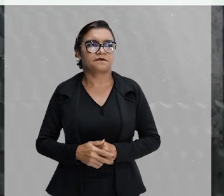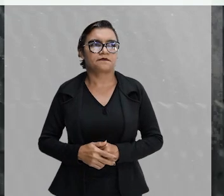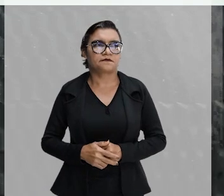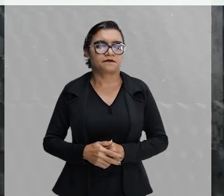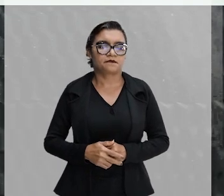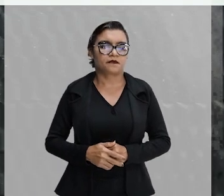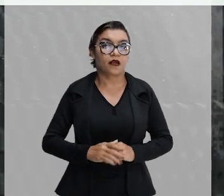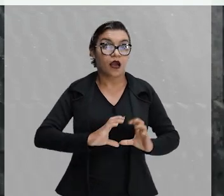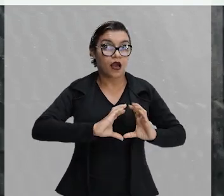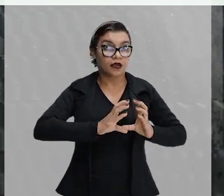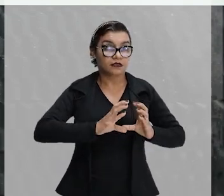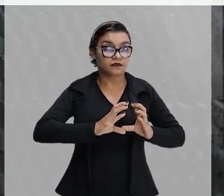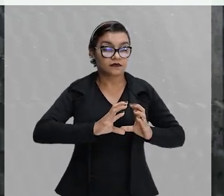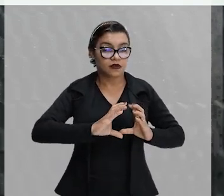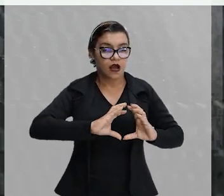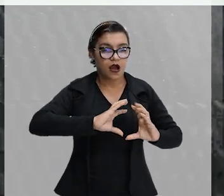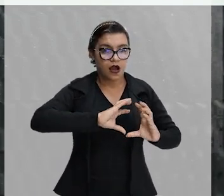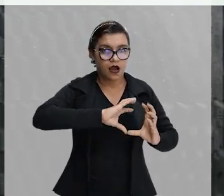a esfera A.